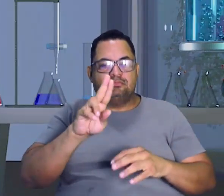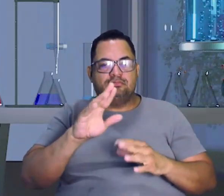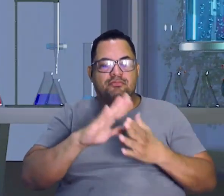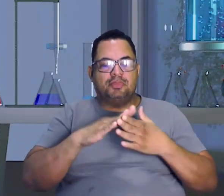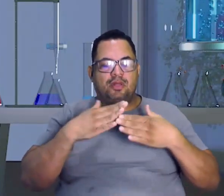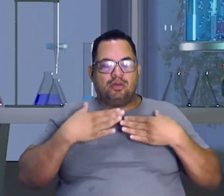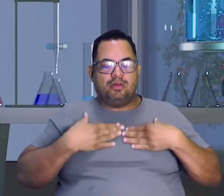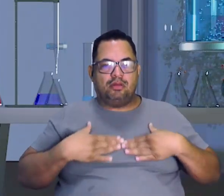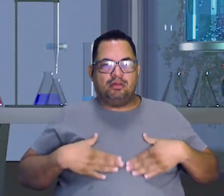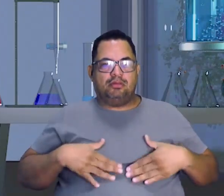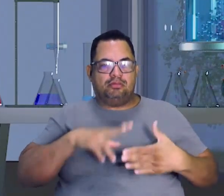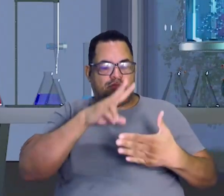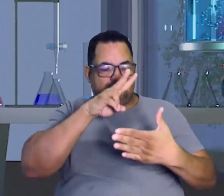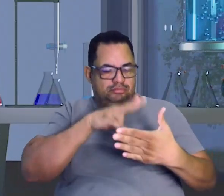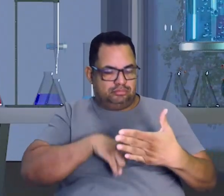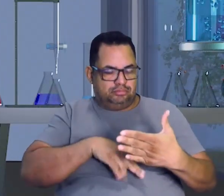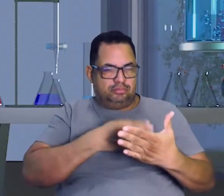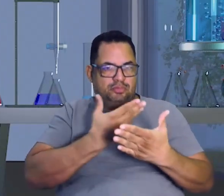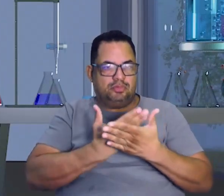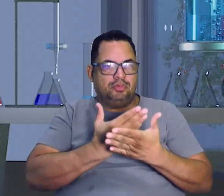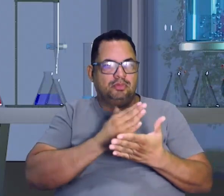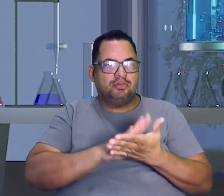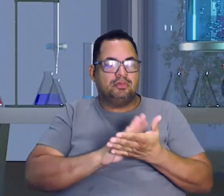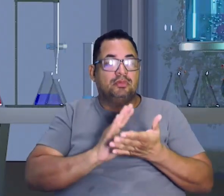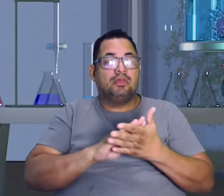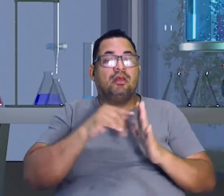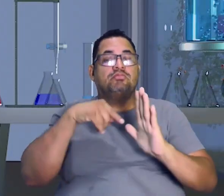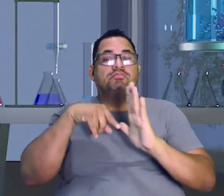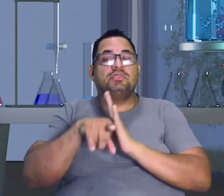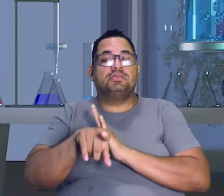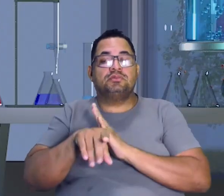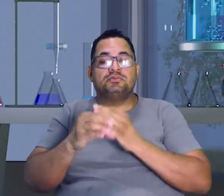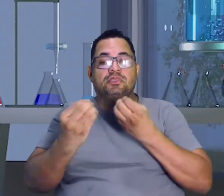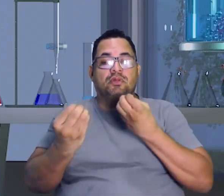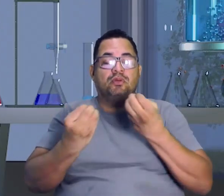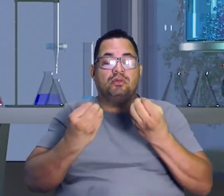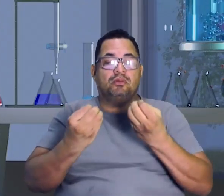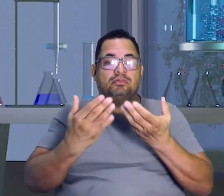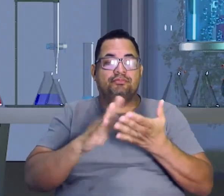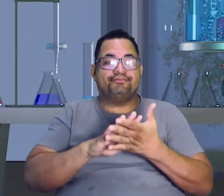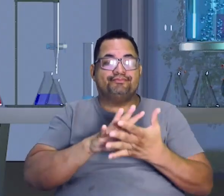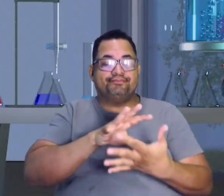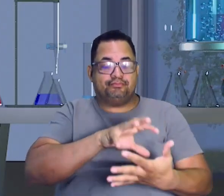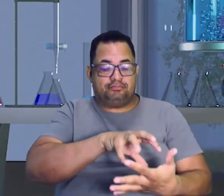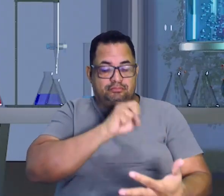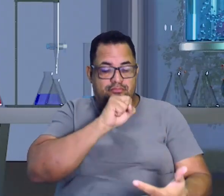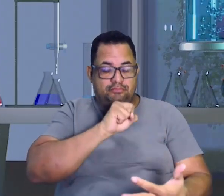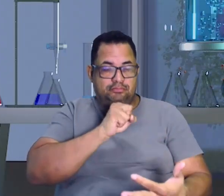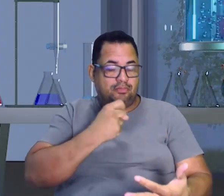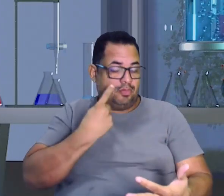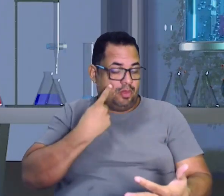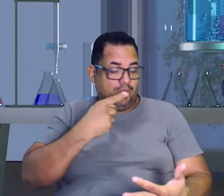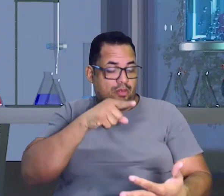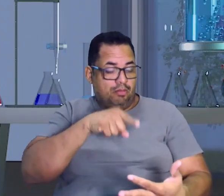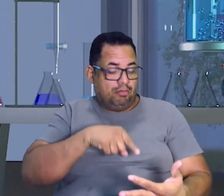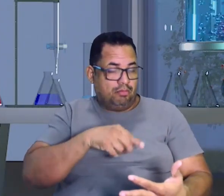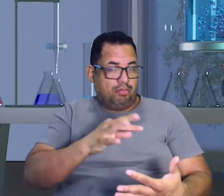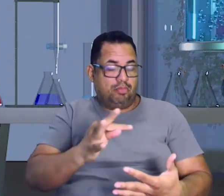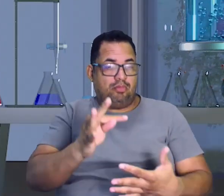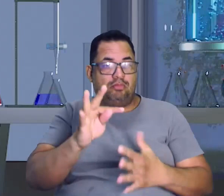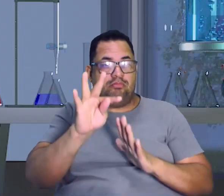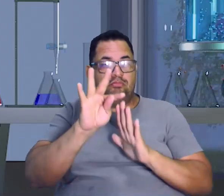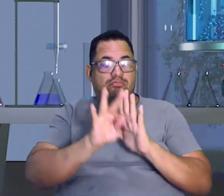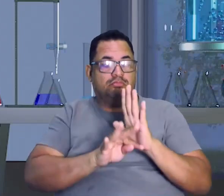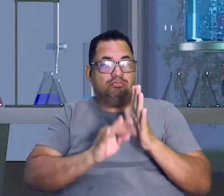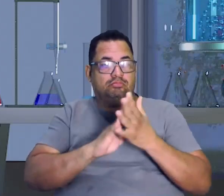calmamente, interpretar o que o enunciado está dizendo, retirar de dentro do enunciado